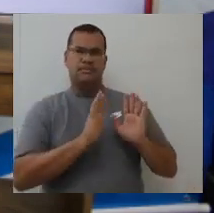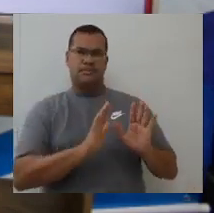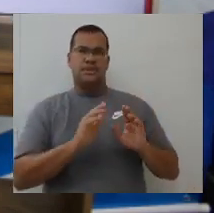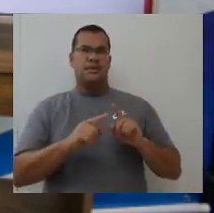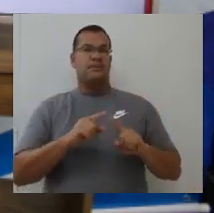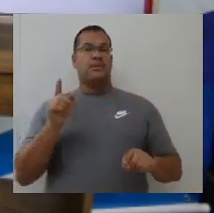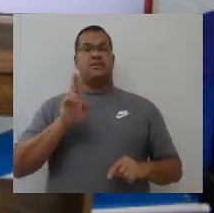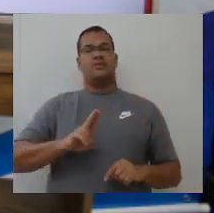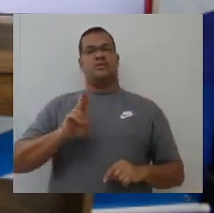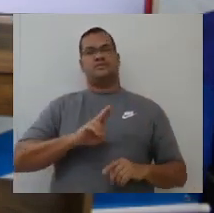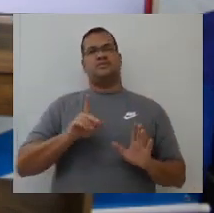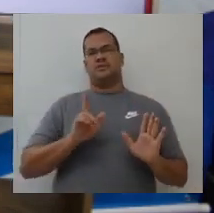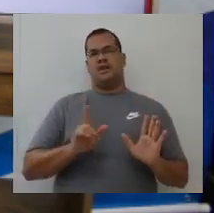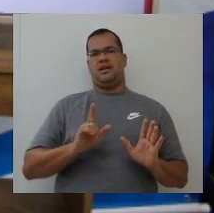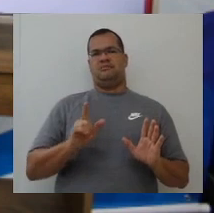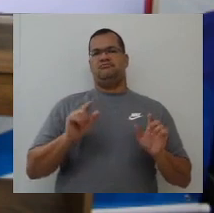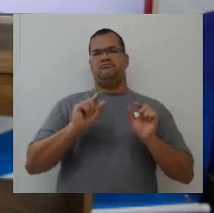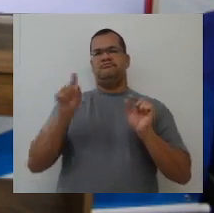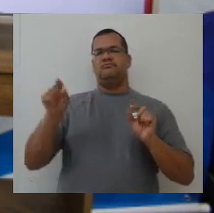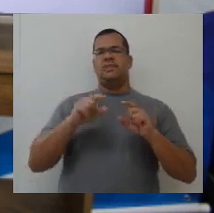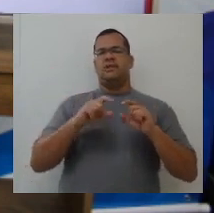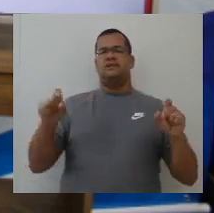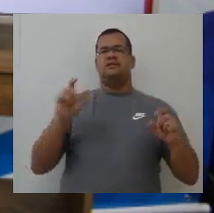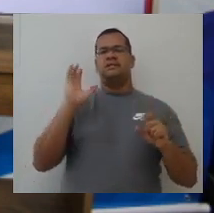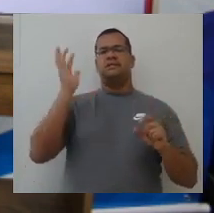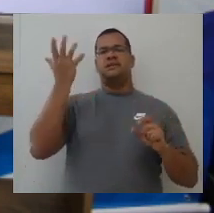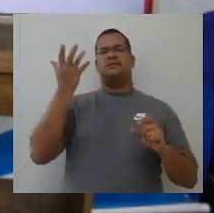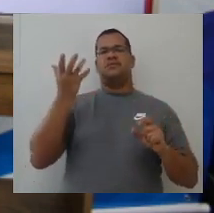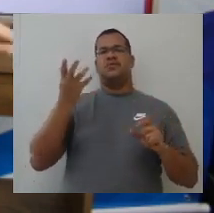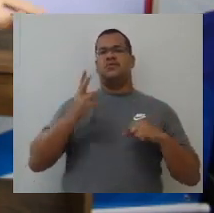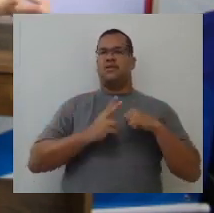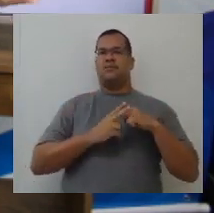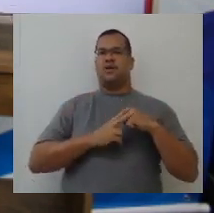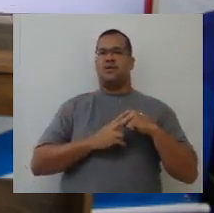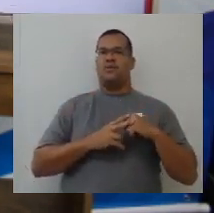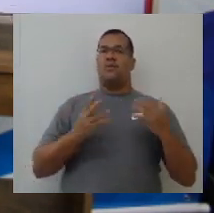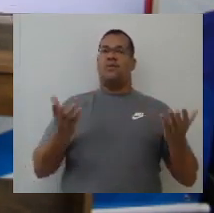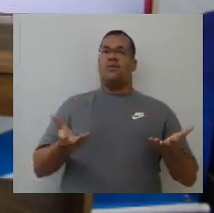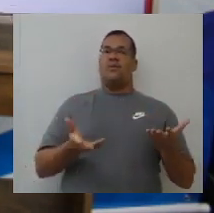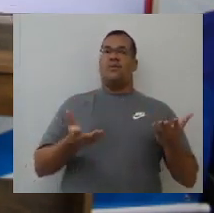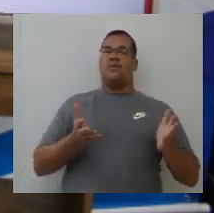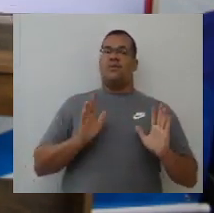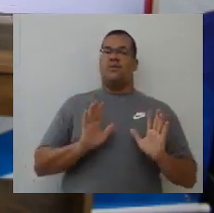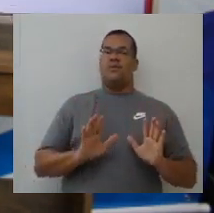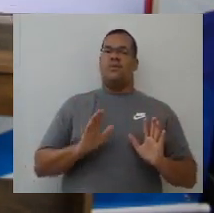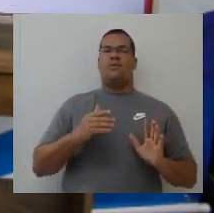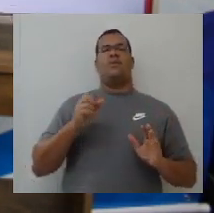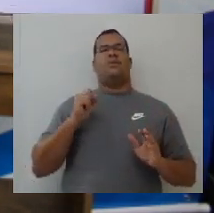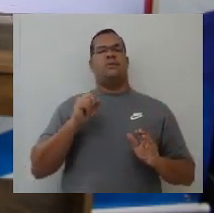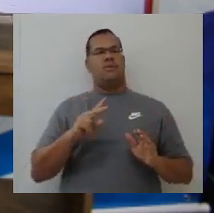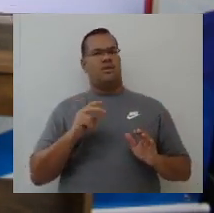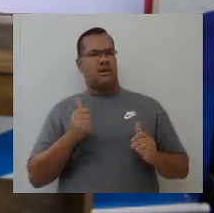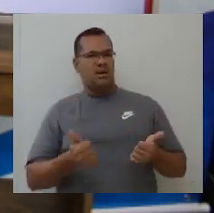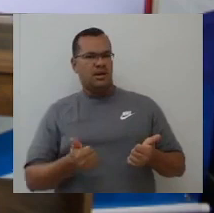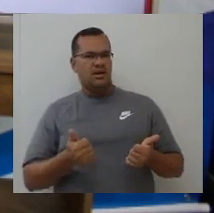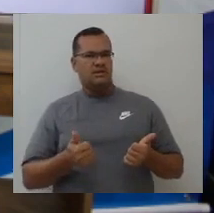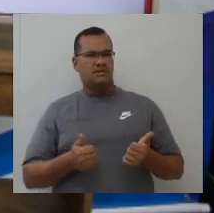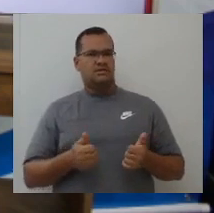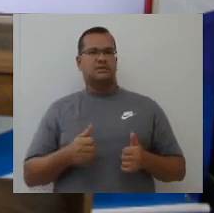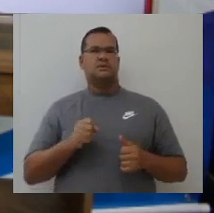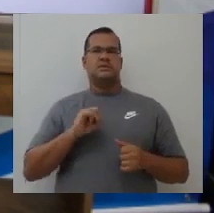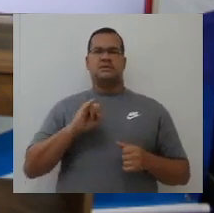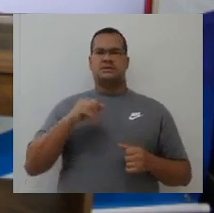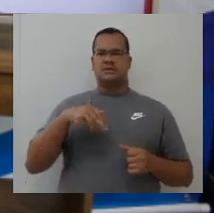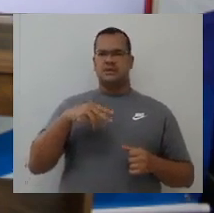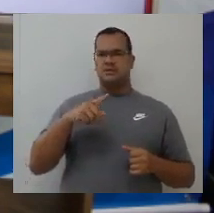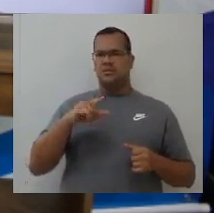Simple Present, eu devo utilizar um outro tempo verbal. Opa, a gente acabou de chegar numa palavra bem decisiva. Simple Present